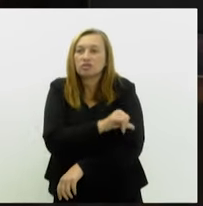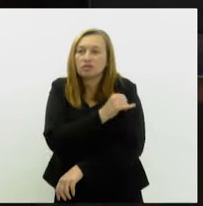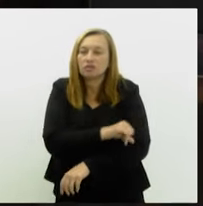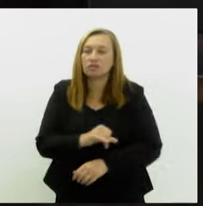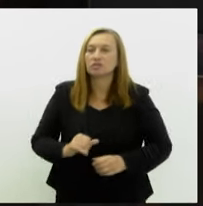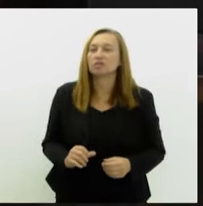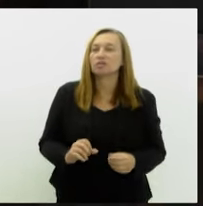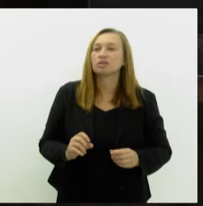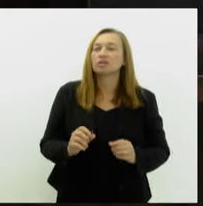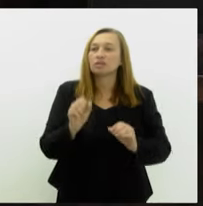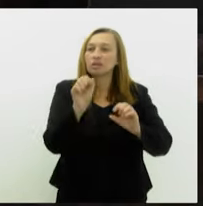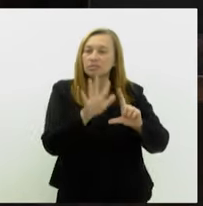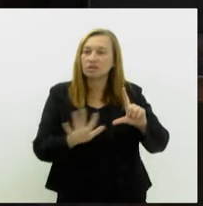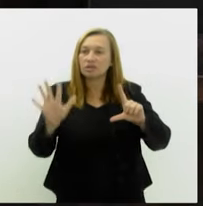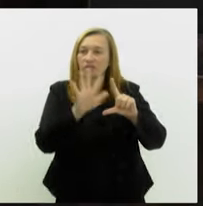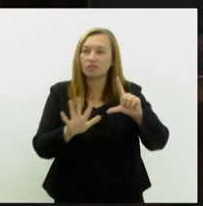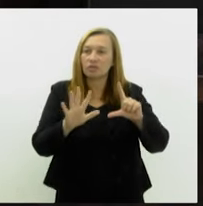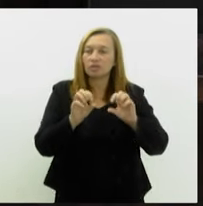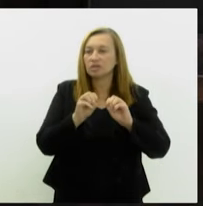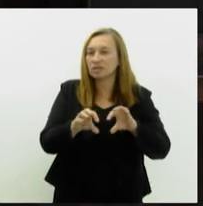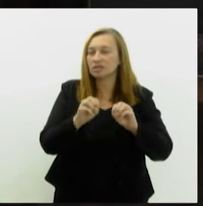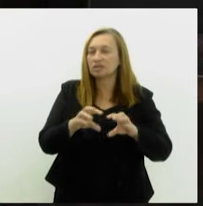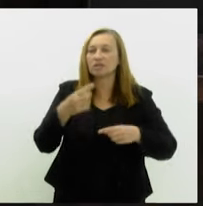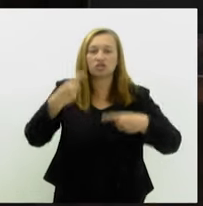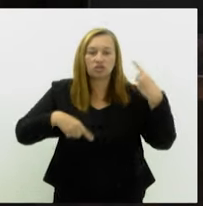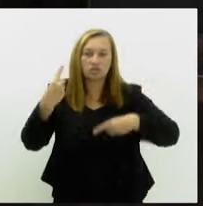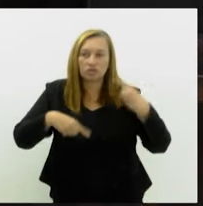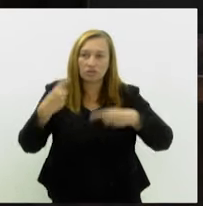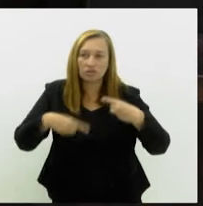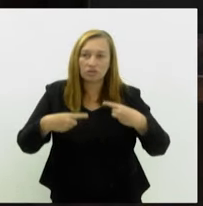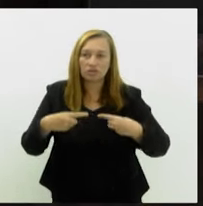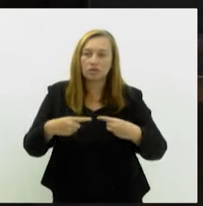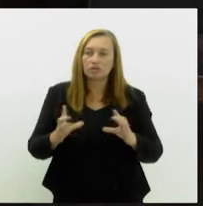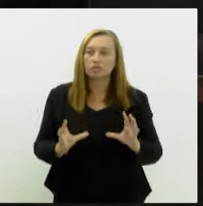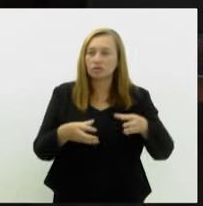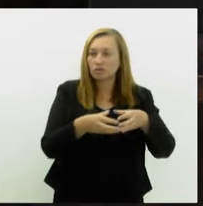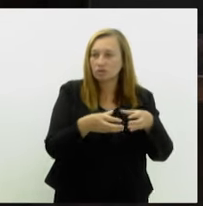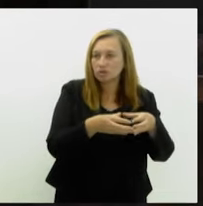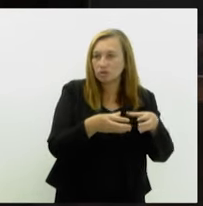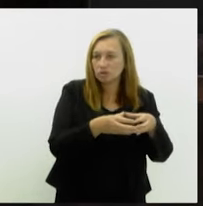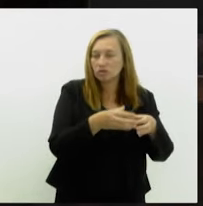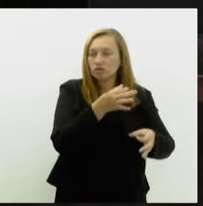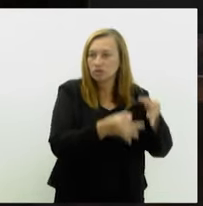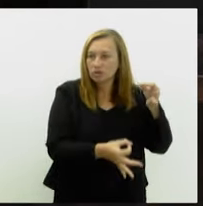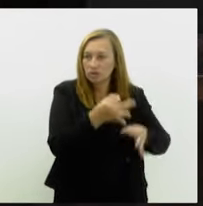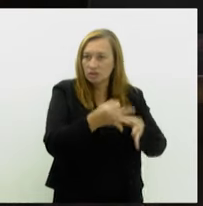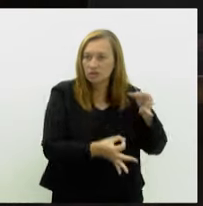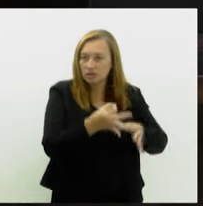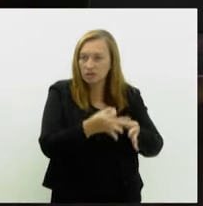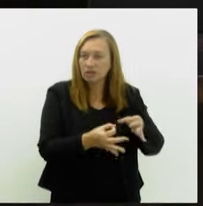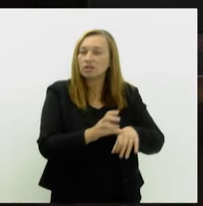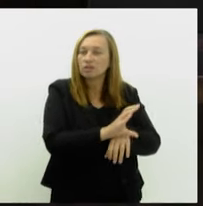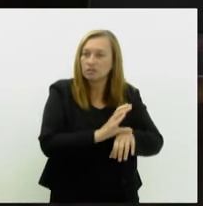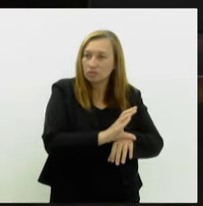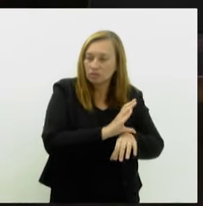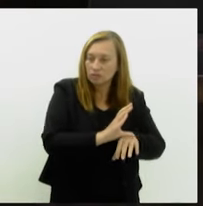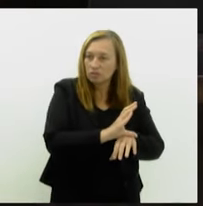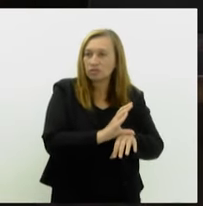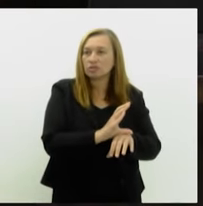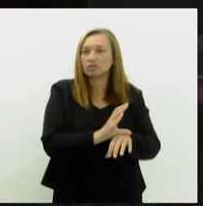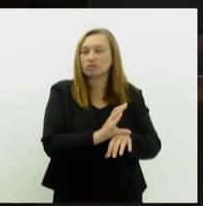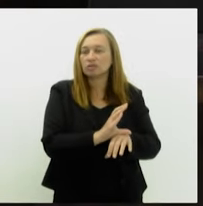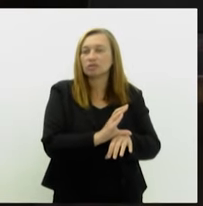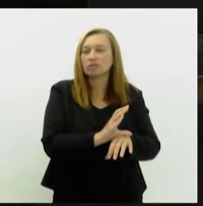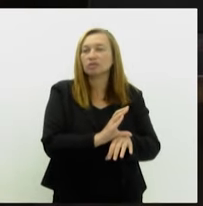de plataforma digital de ensino. Em discussão, pareceres das comissões de Constituição e Justiça pela constitucionalidade